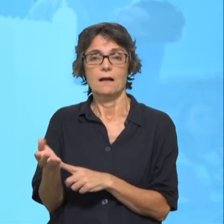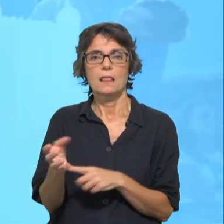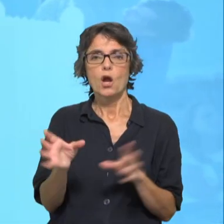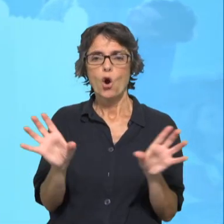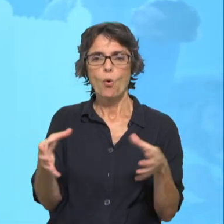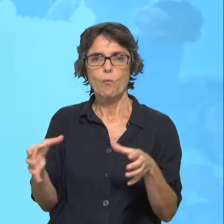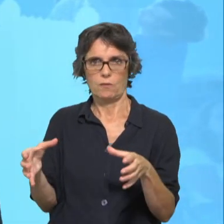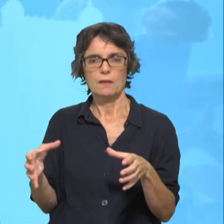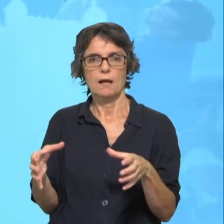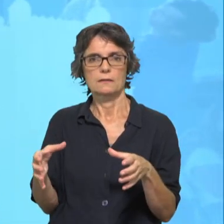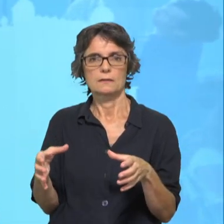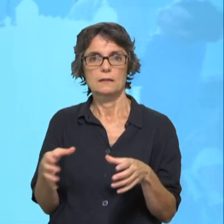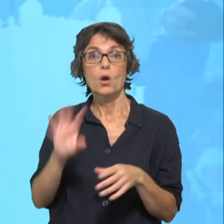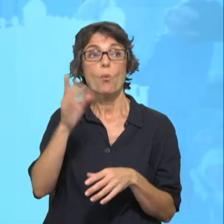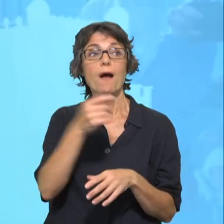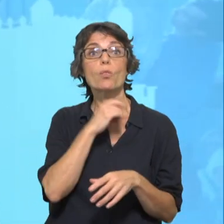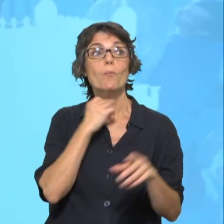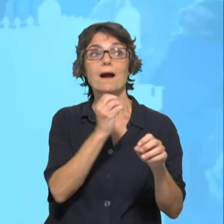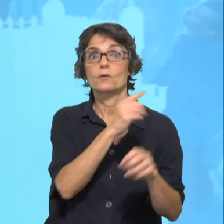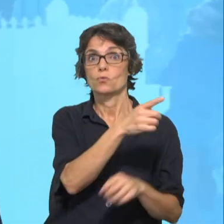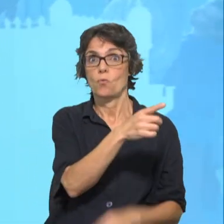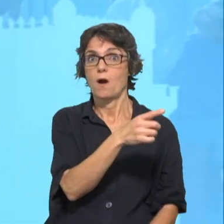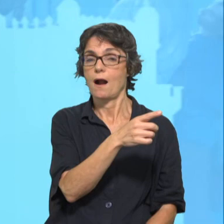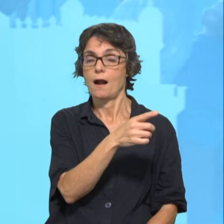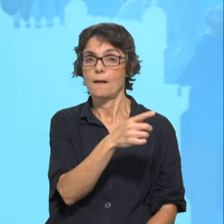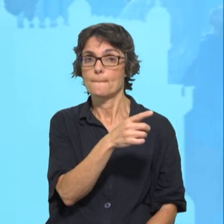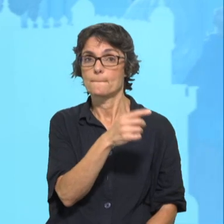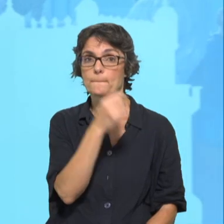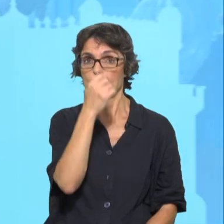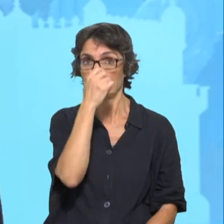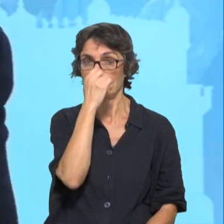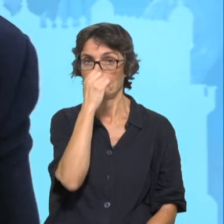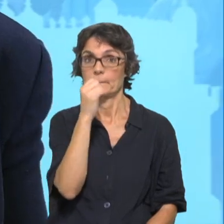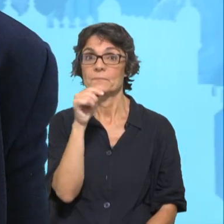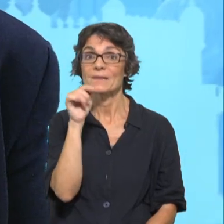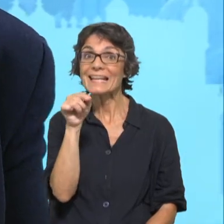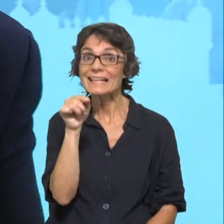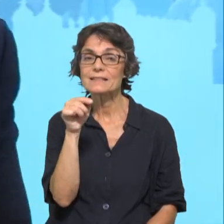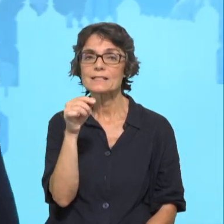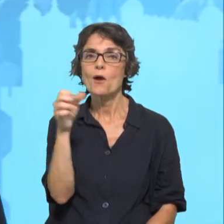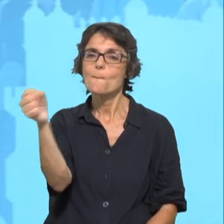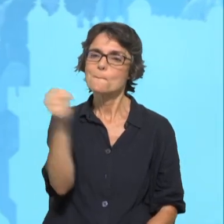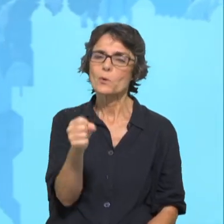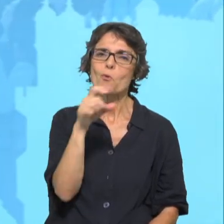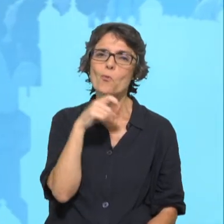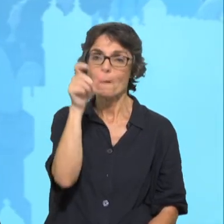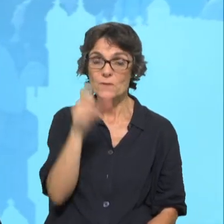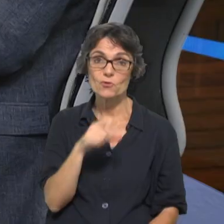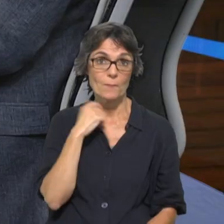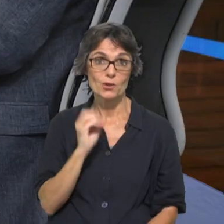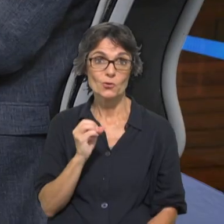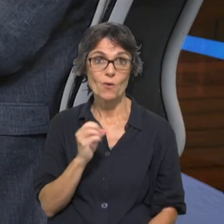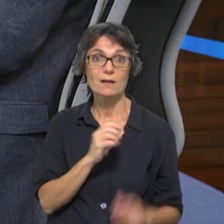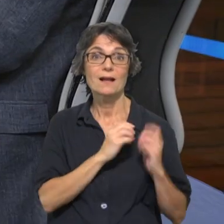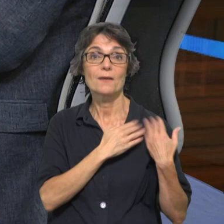aproveitam, digamos, a falta de padres para tornar os leigos uns padres de segunda, a fazerem também